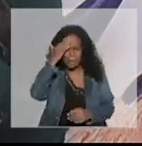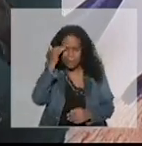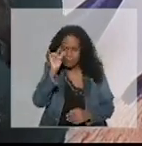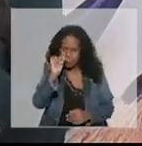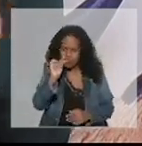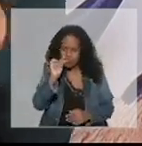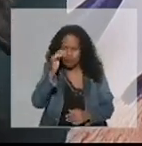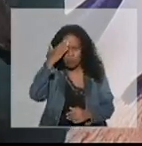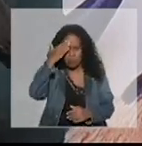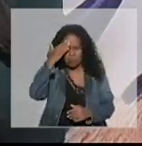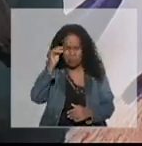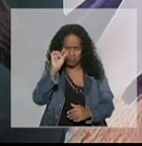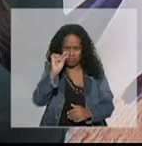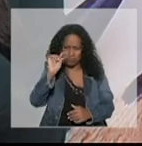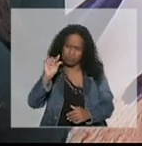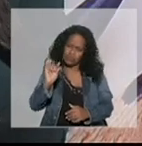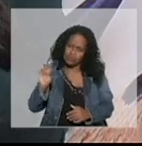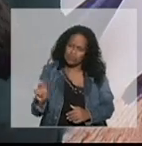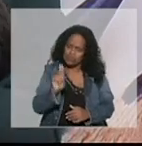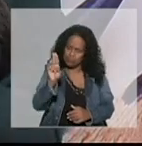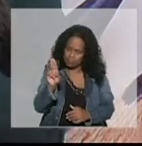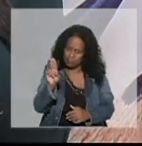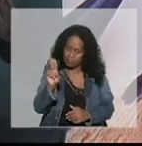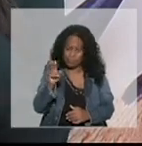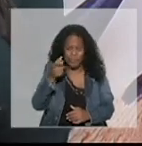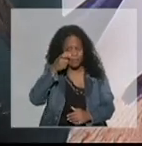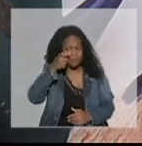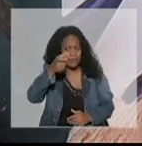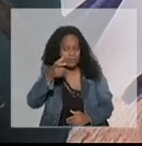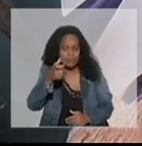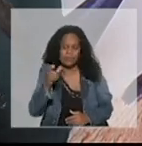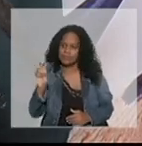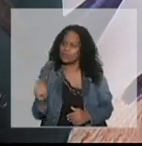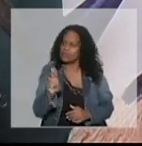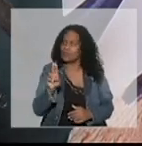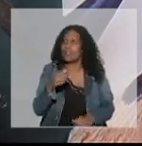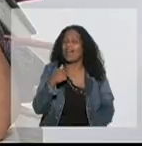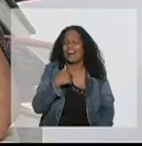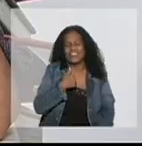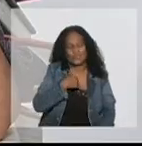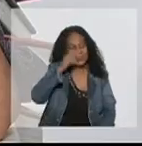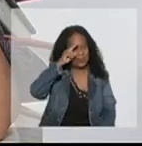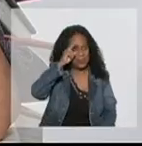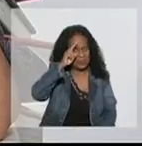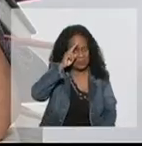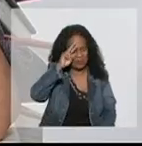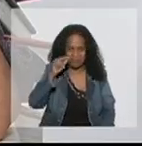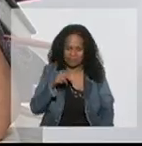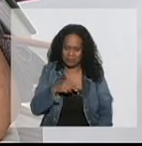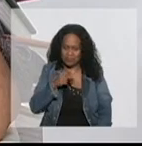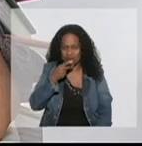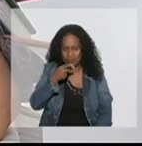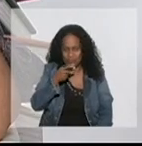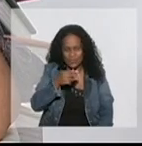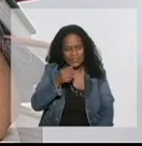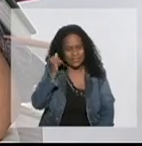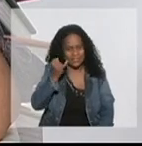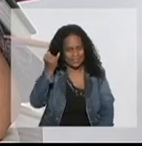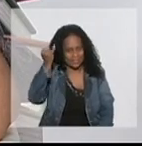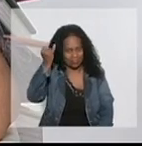pouco sabe, pouco usa e que seria interessante a gente começar a... Não, eu lembrei de uma história que logo que eu cheguei na